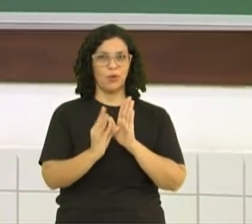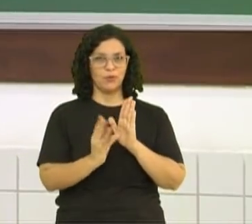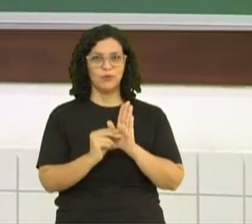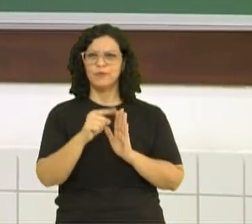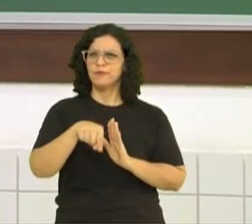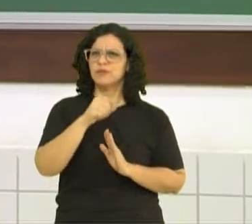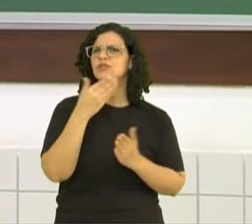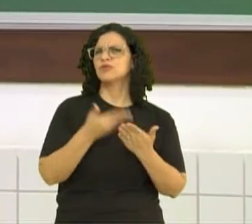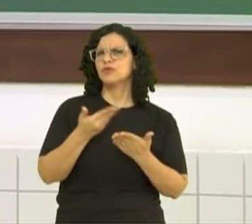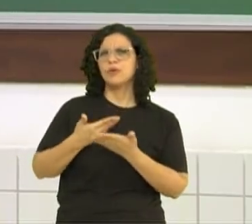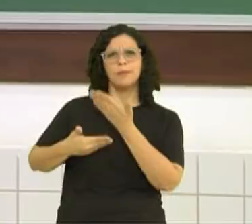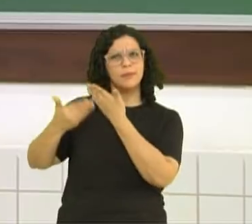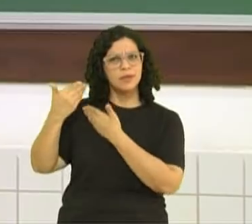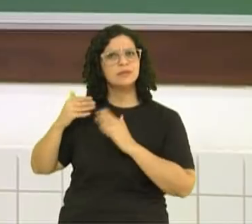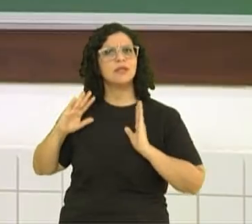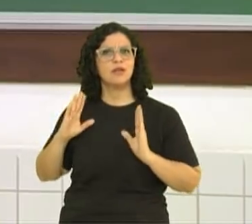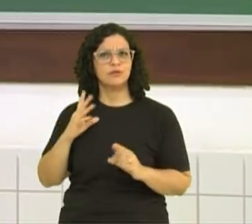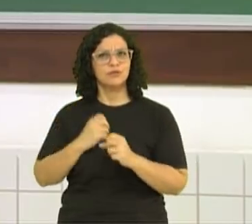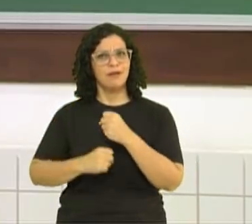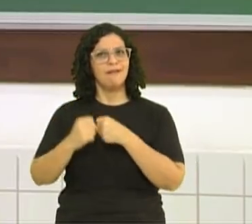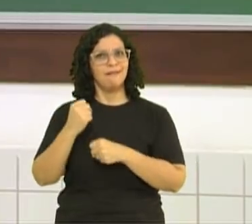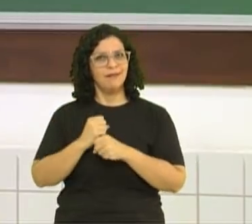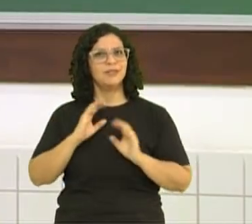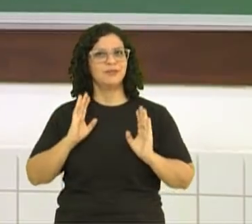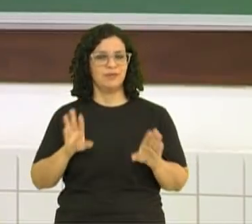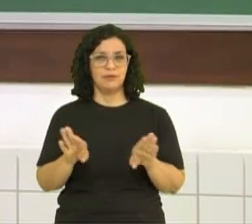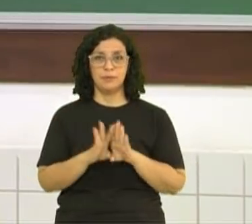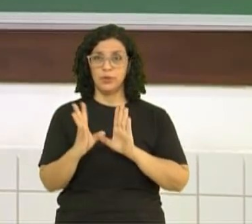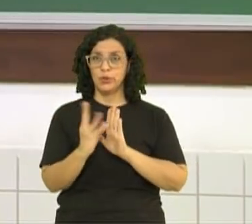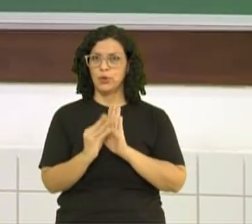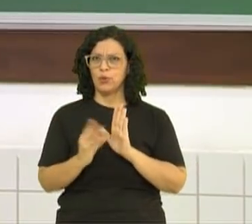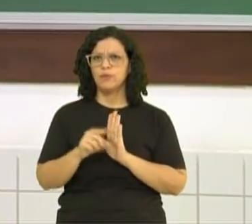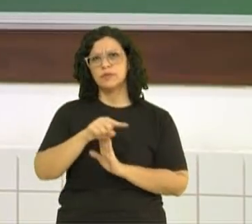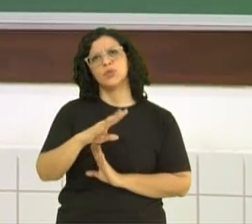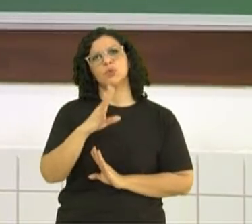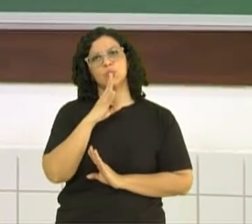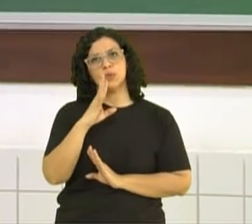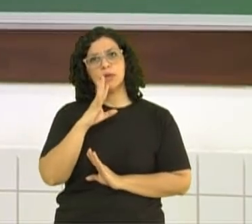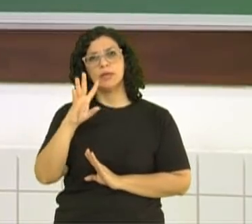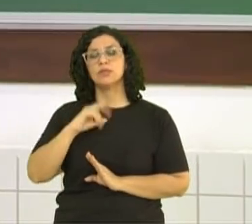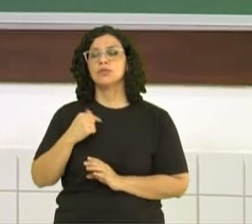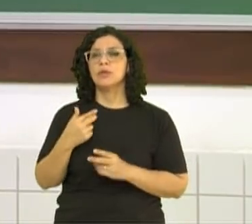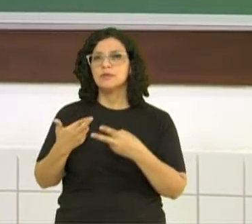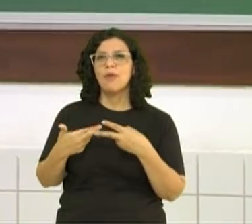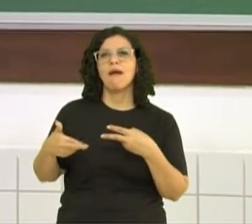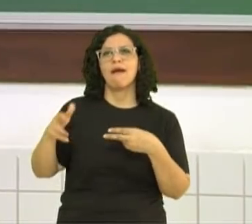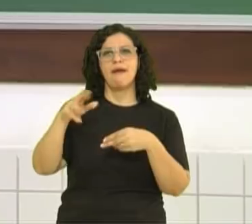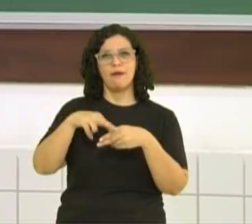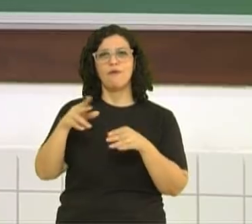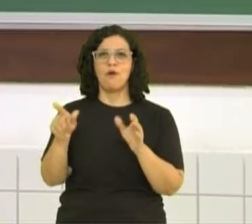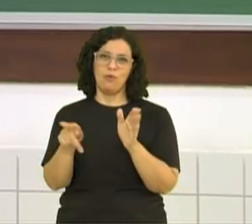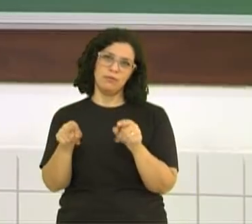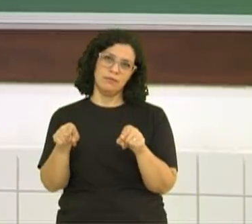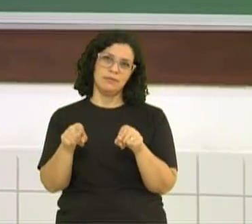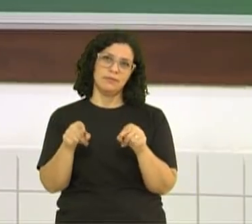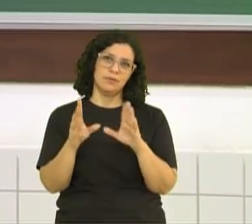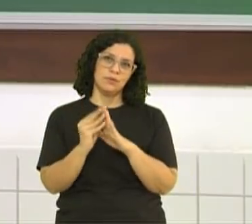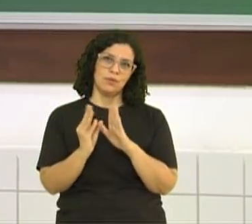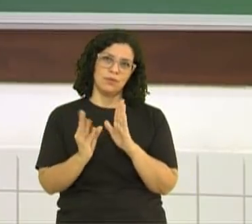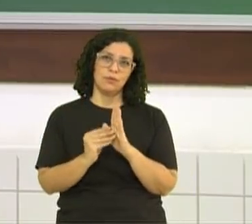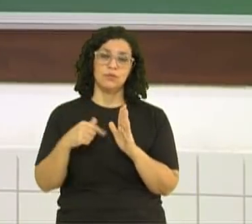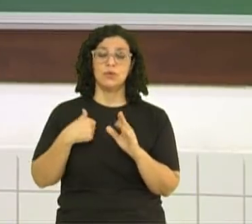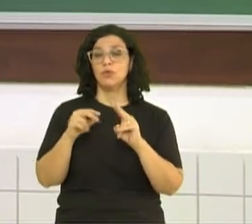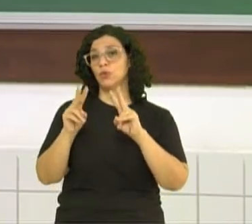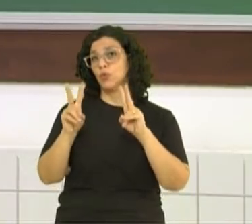já estudaram no ano letivo, né? Então são conteúdos que já foram abordados, nós vamos estar retomando estes conteúdos. Hoje estamos